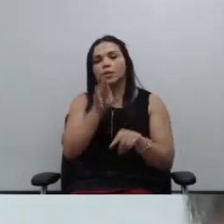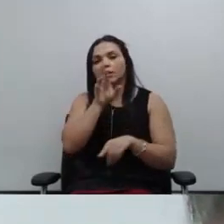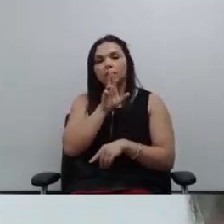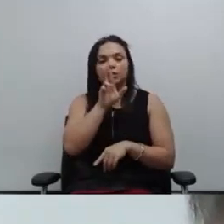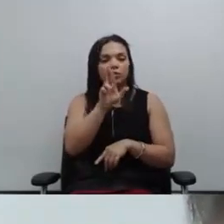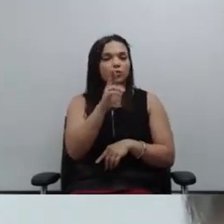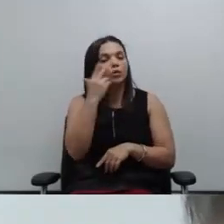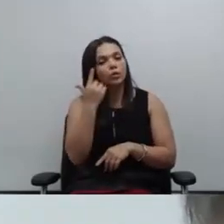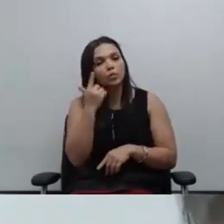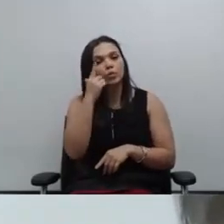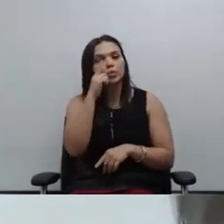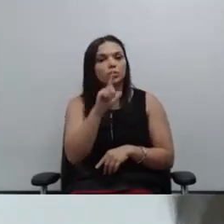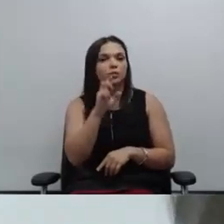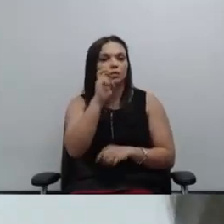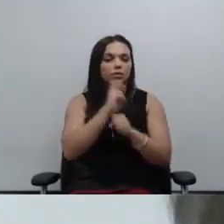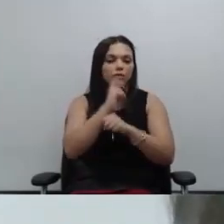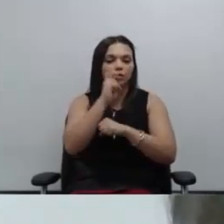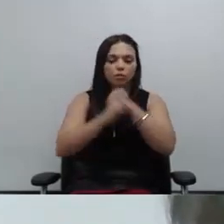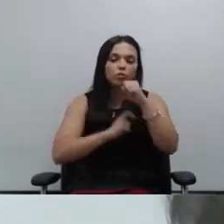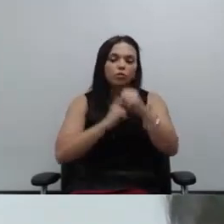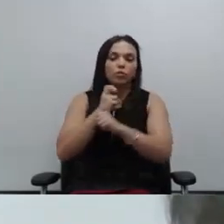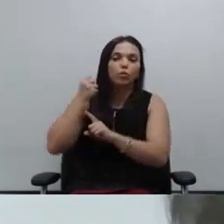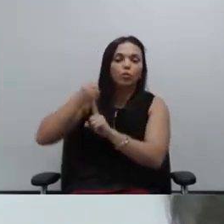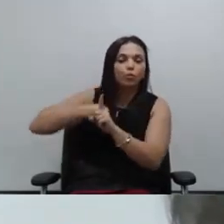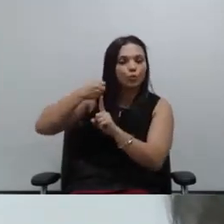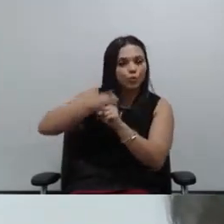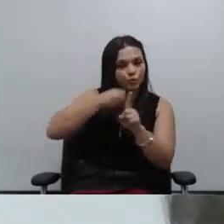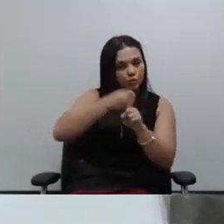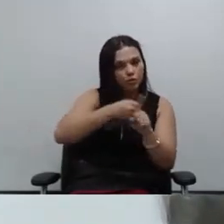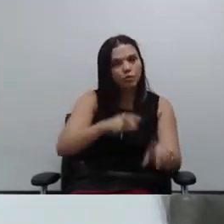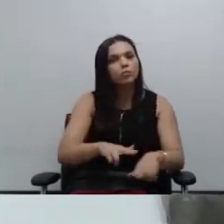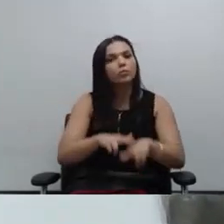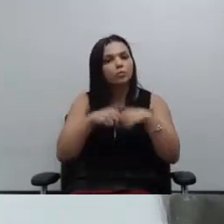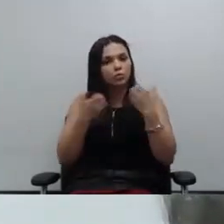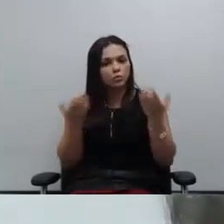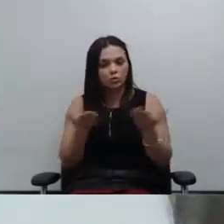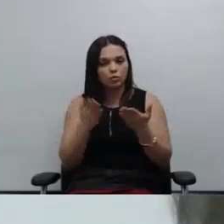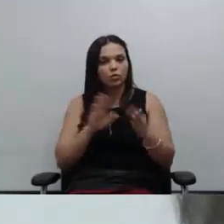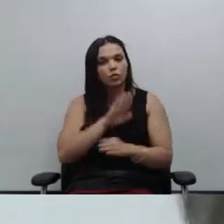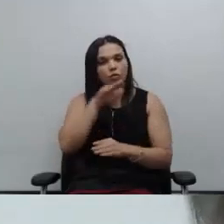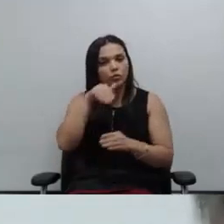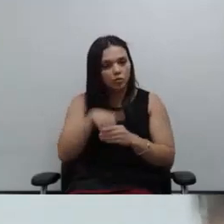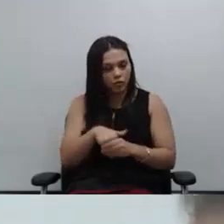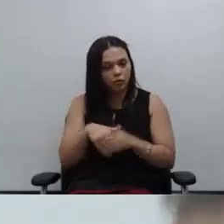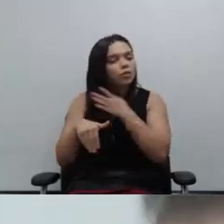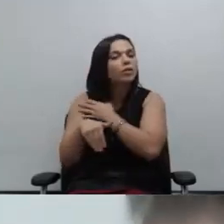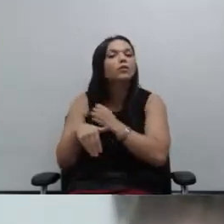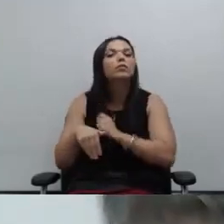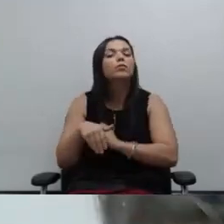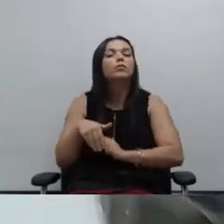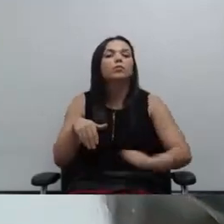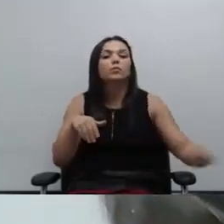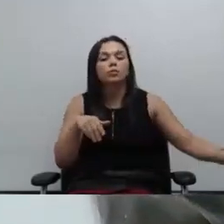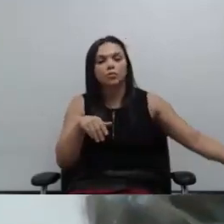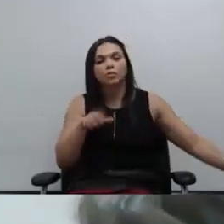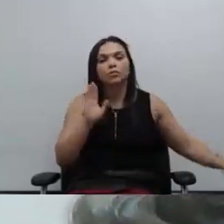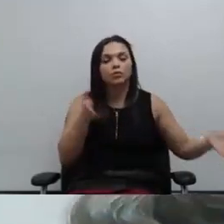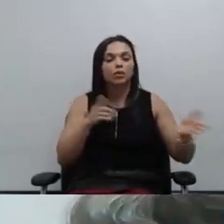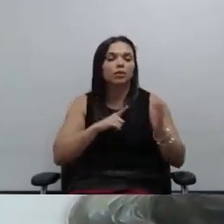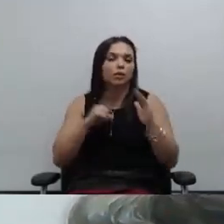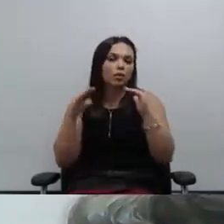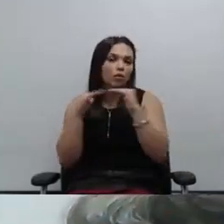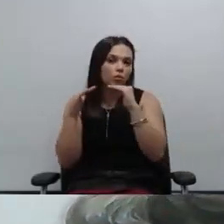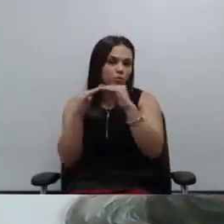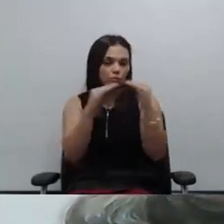eles alcançado após cerca de 5 anos de luta, e é que agora eu consolido nesse voto, que já tem indicação de consenso por parte do colegiado.